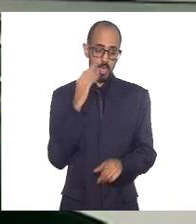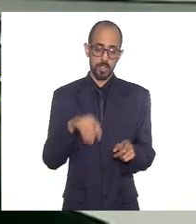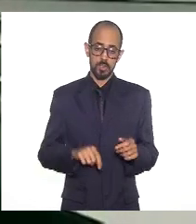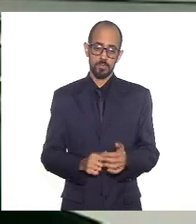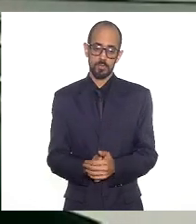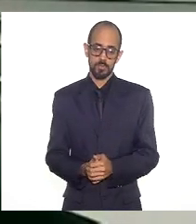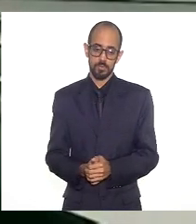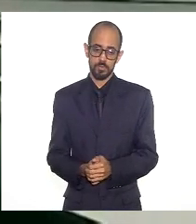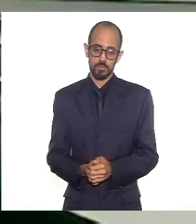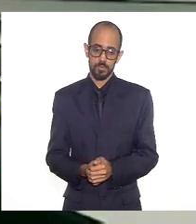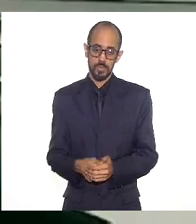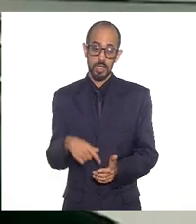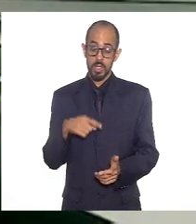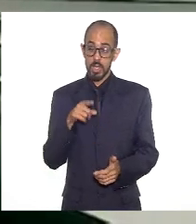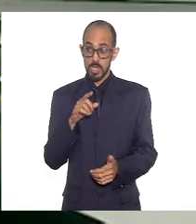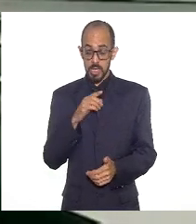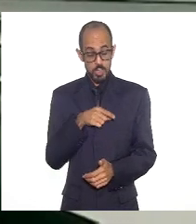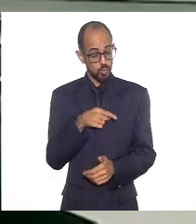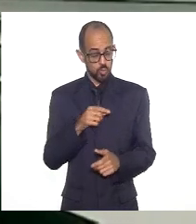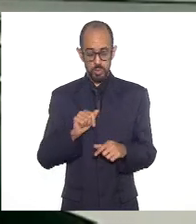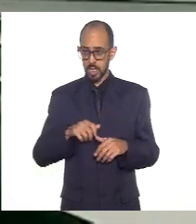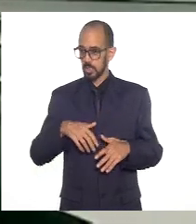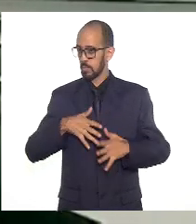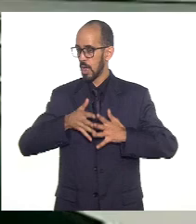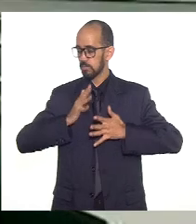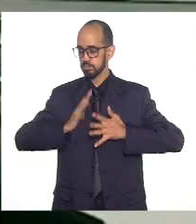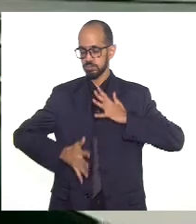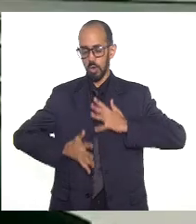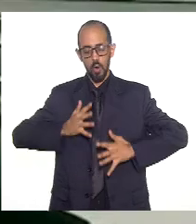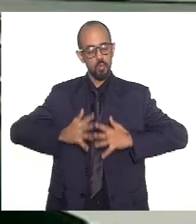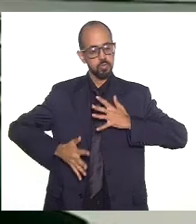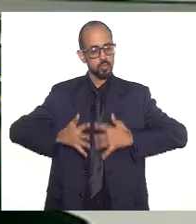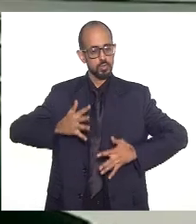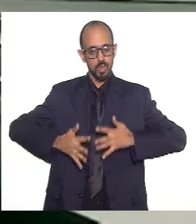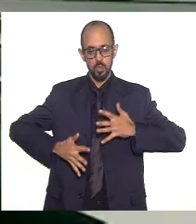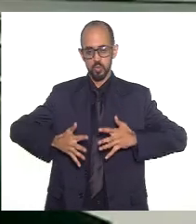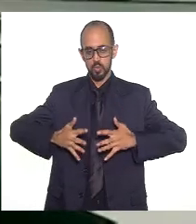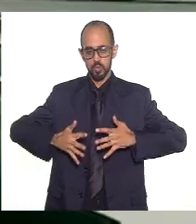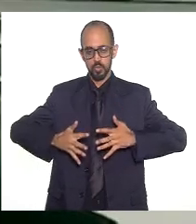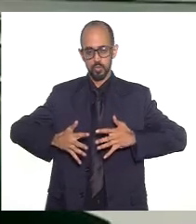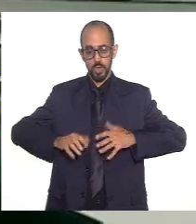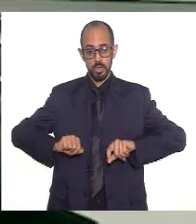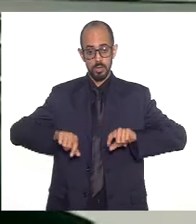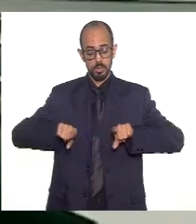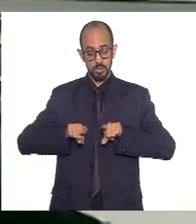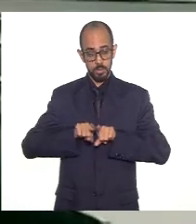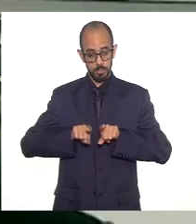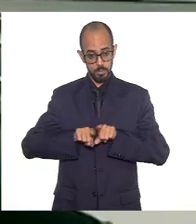seria absolutamente caótico, né? E isso,